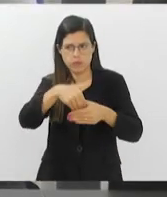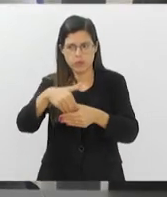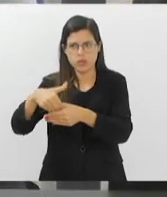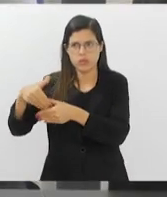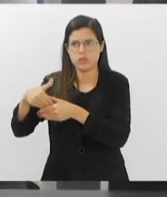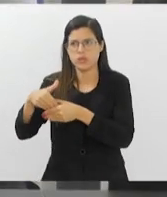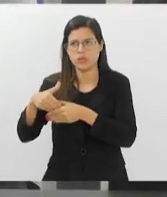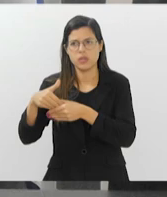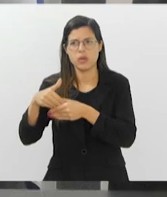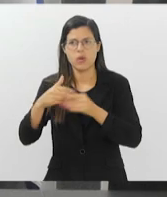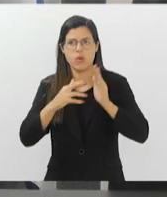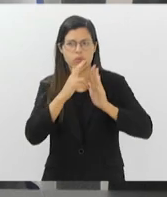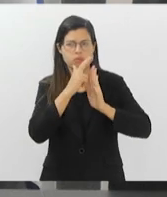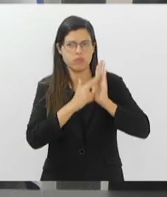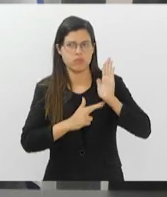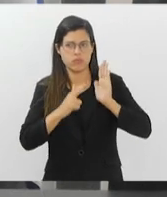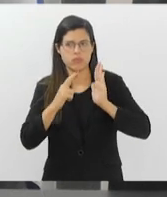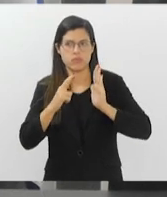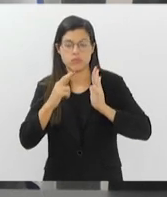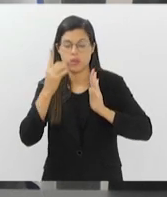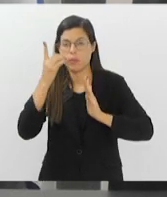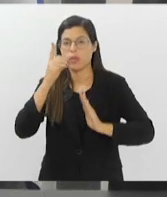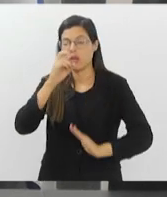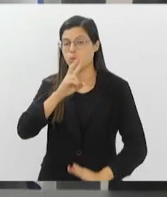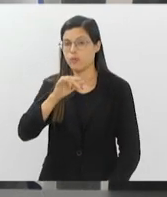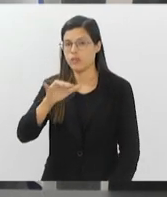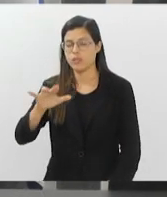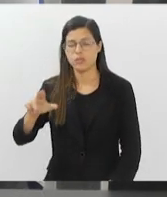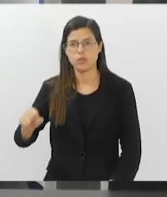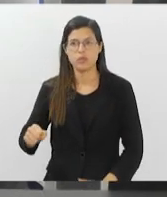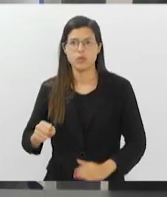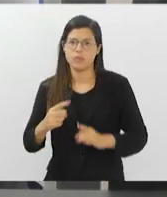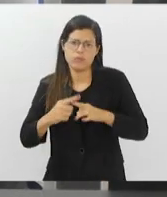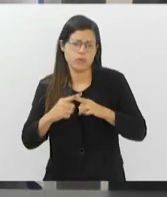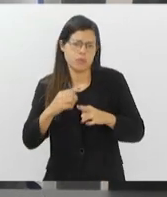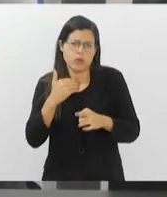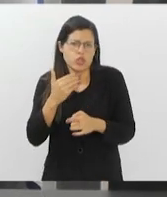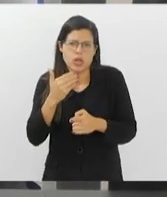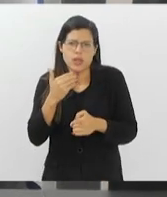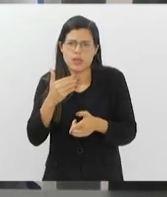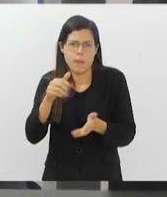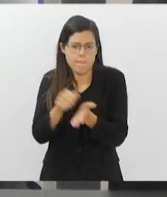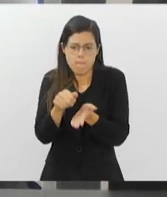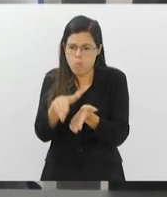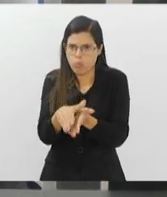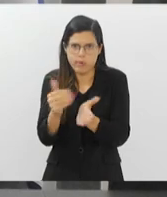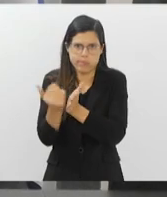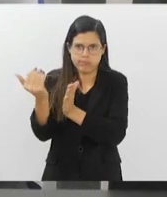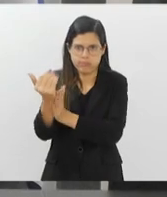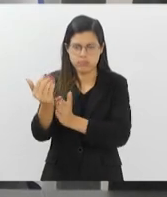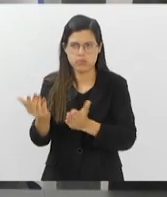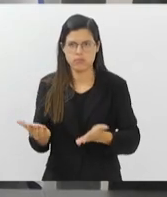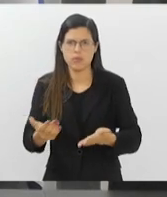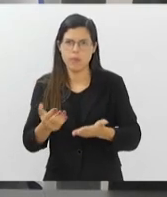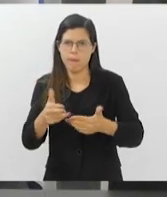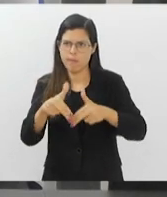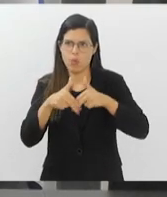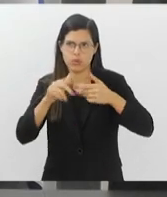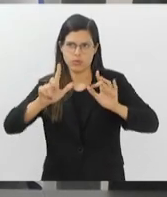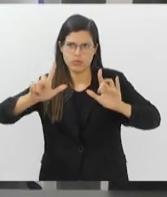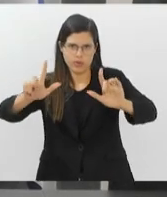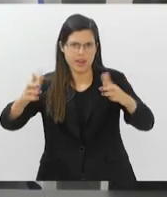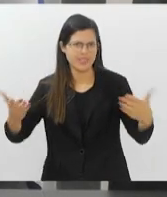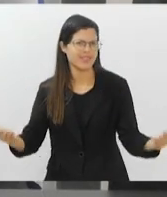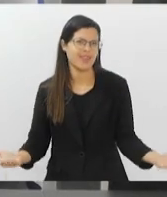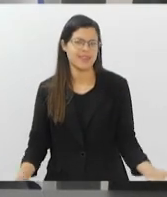relatoria do deputado Cozzolino. Não adianta ter uma multa impagável. É isso. Então, em votação. Falta de um cartaz?